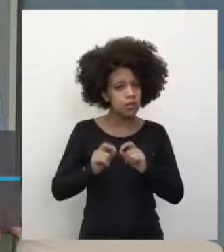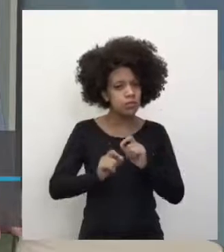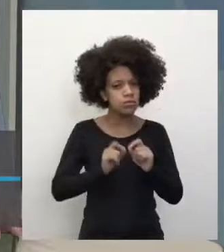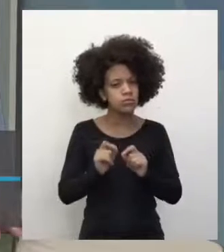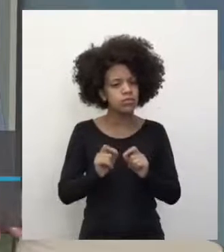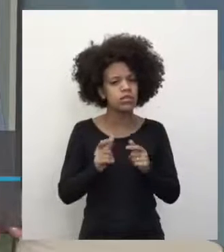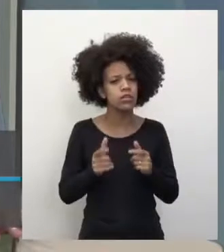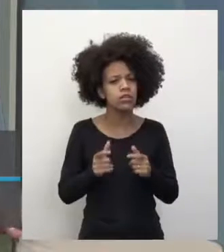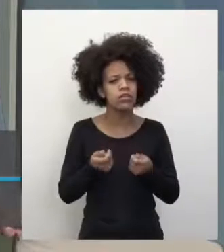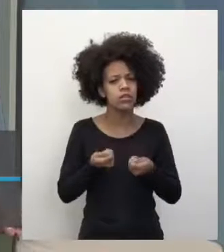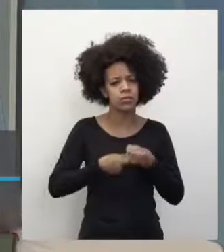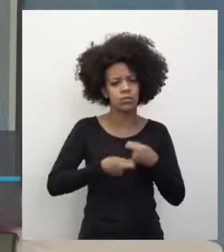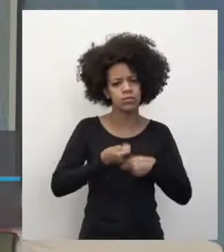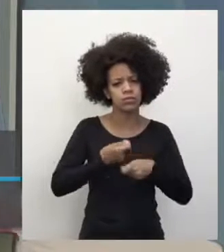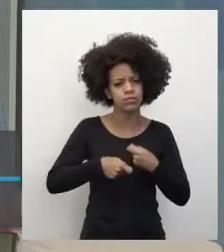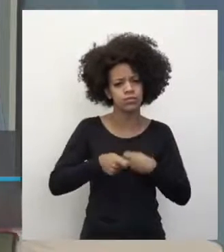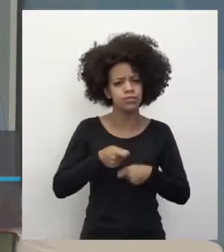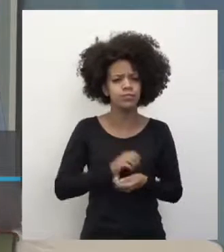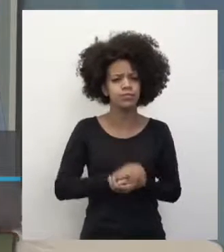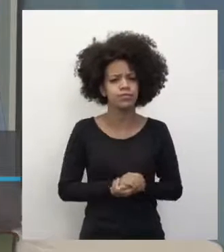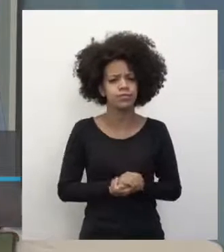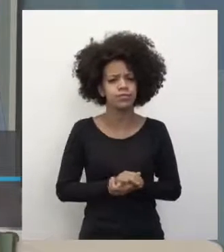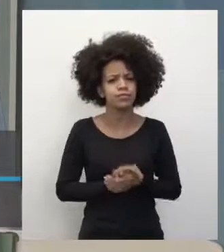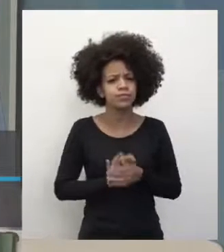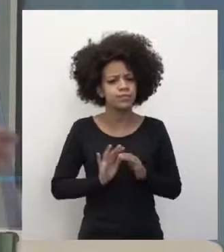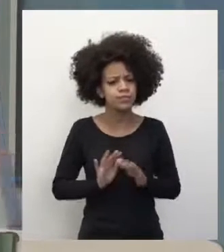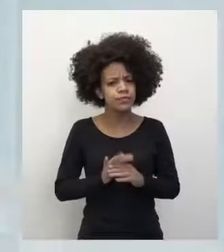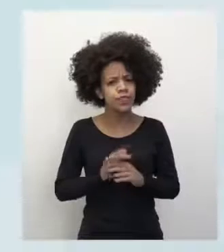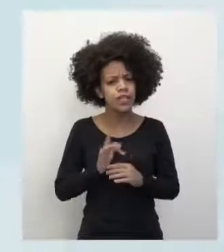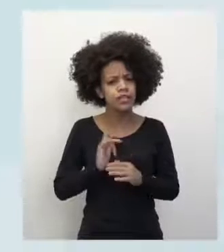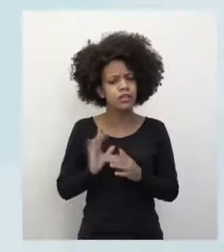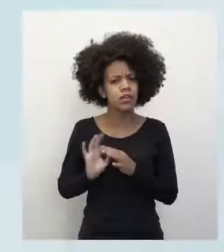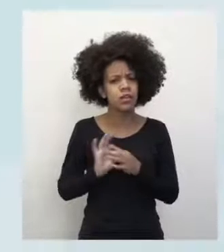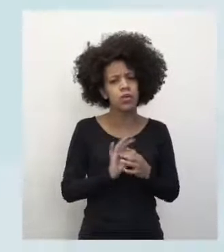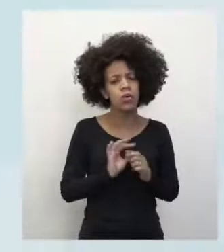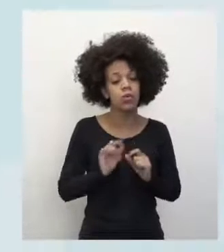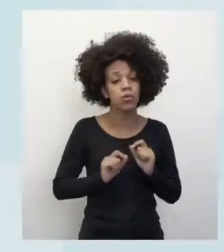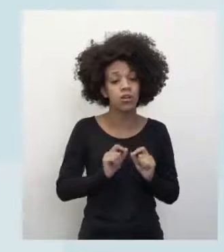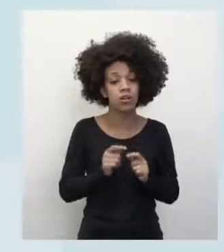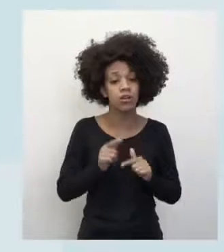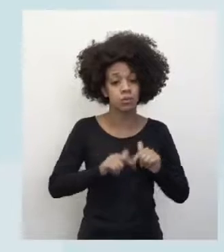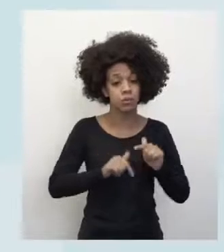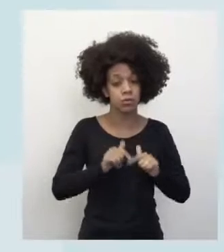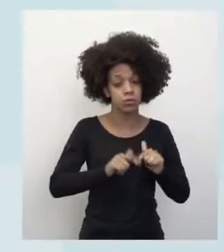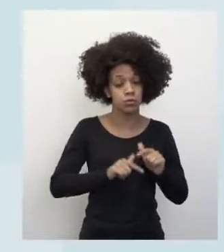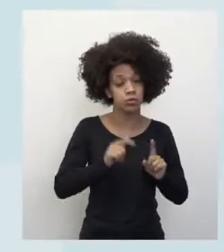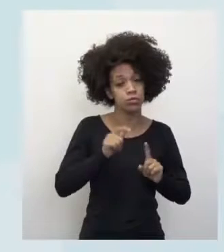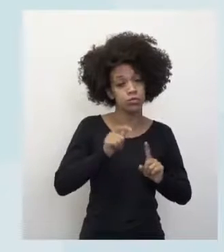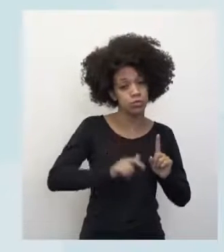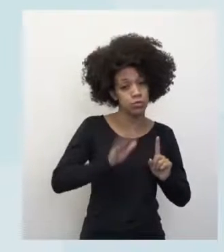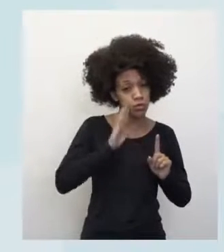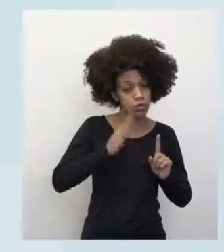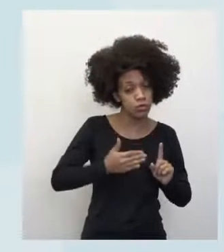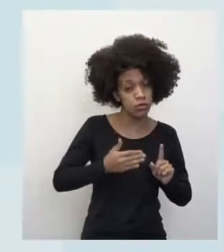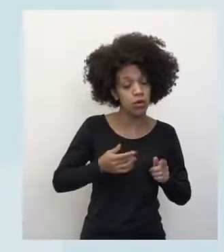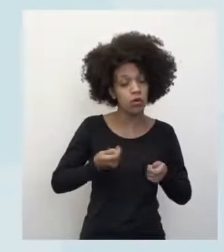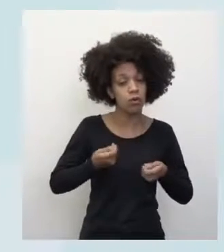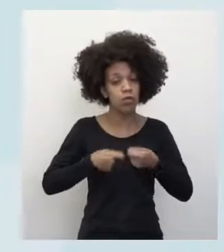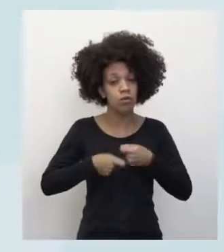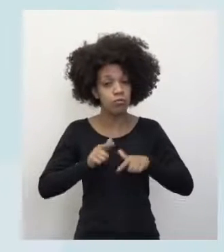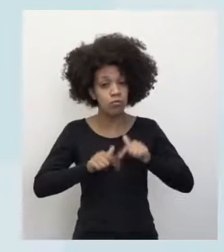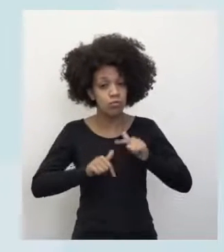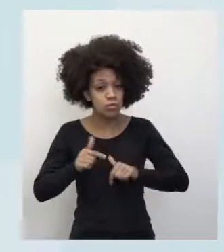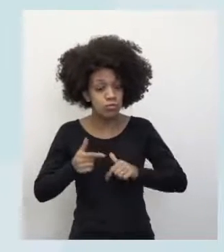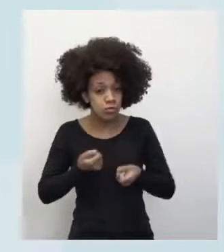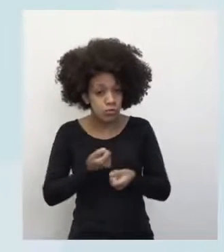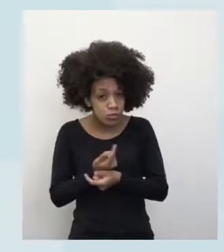dimensão econômica, tá? Então, gente, tem relação com o consumo de produtos artísticos produzidos em massa pela indústria cultural,